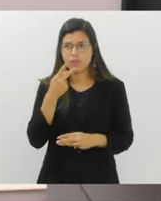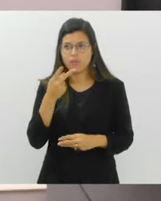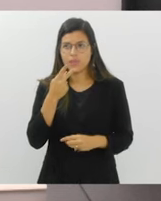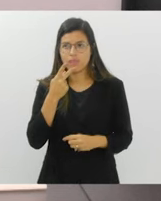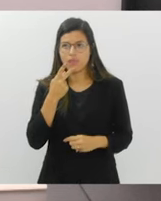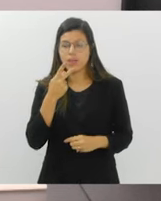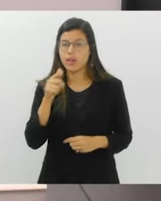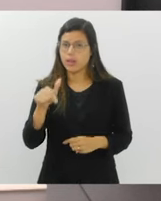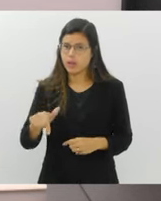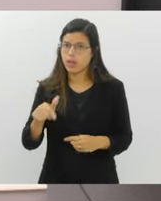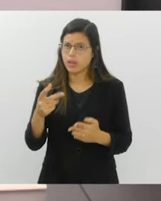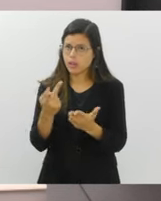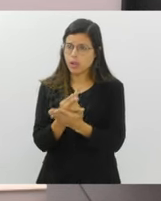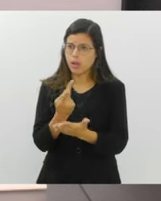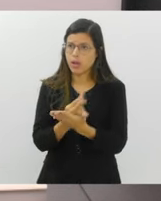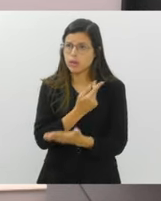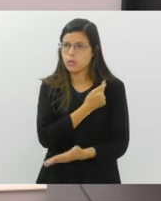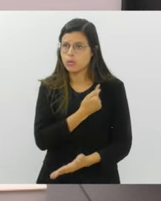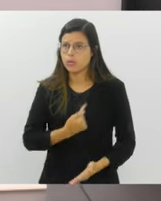Vossa Excelência